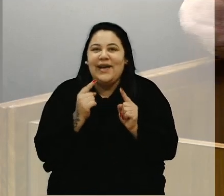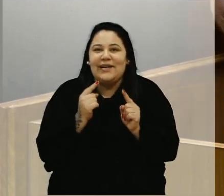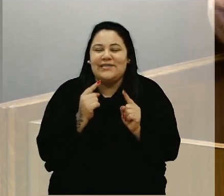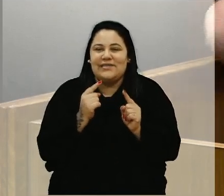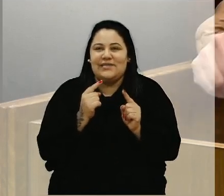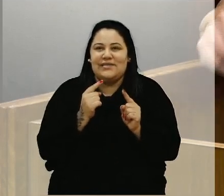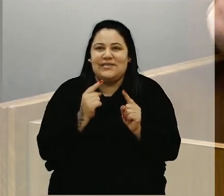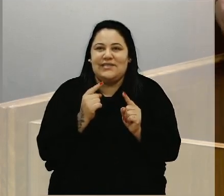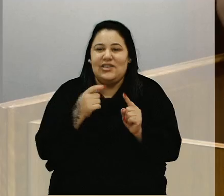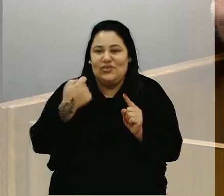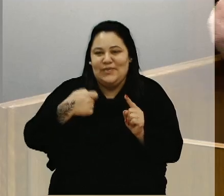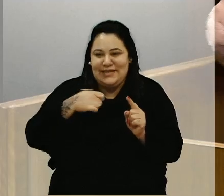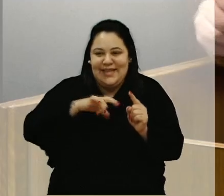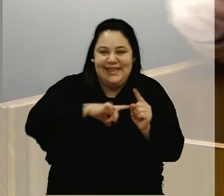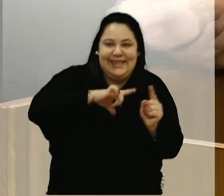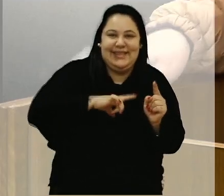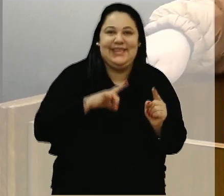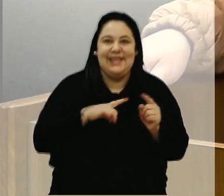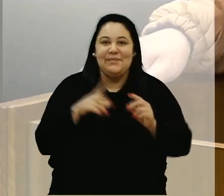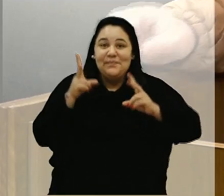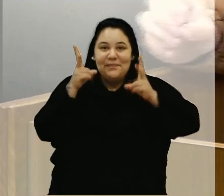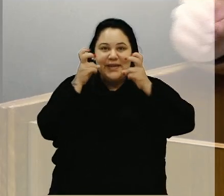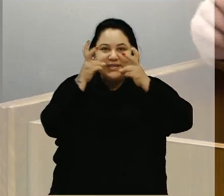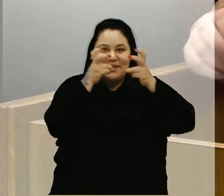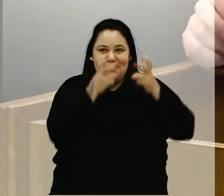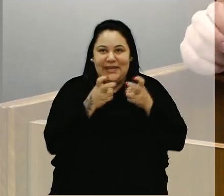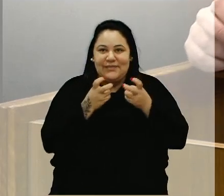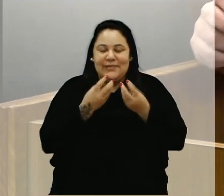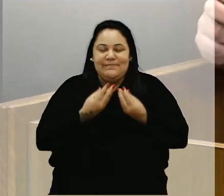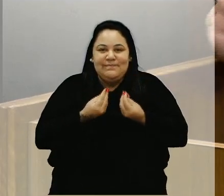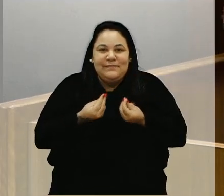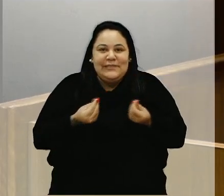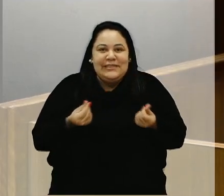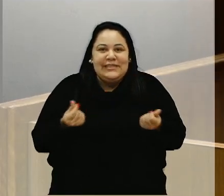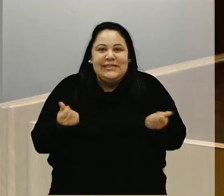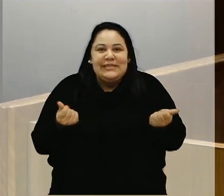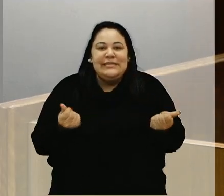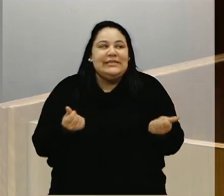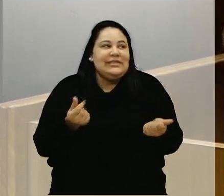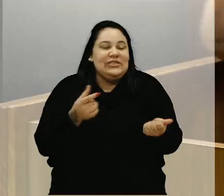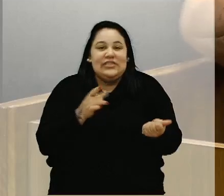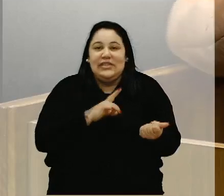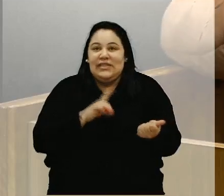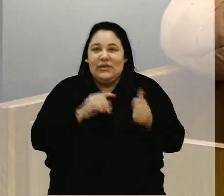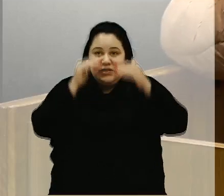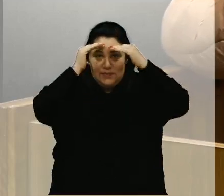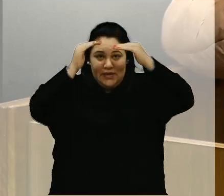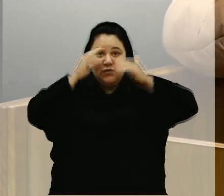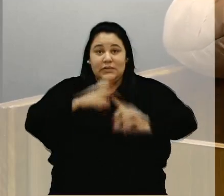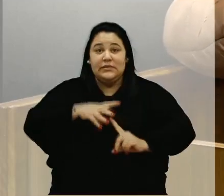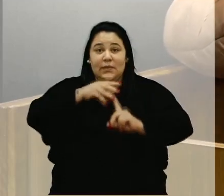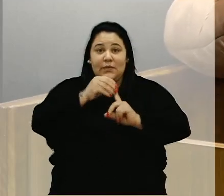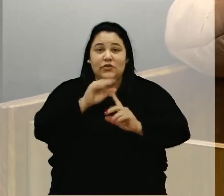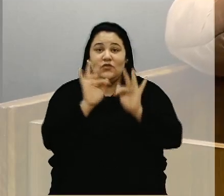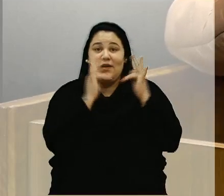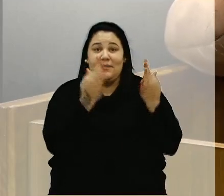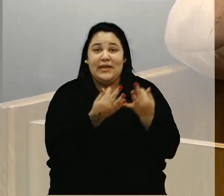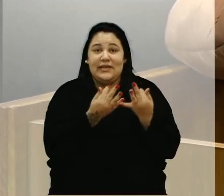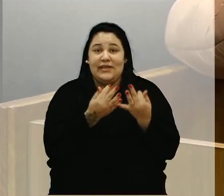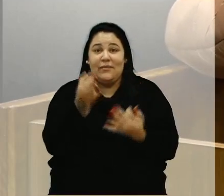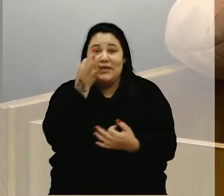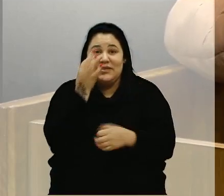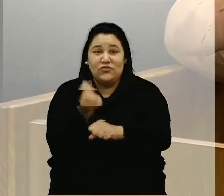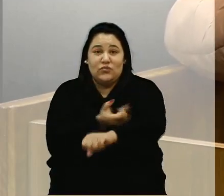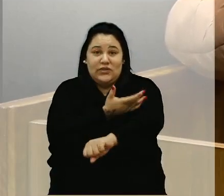esse feeling, essa sensibilidade, de ter esse respeito, principalmente pelos familiares que estavam aqui emocionados, com